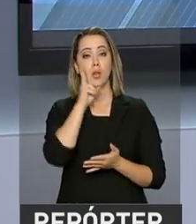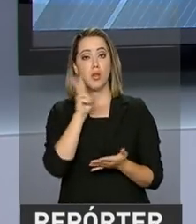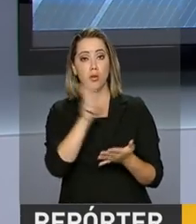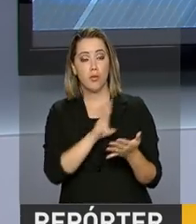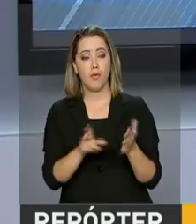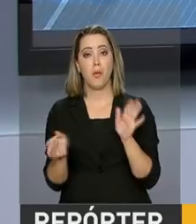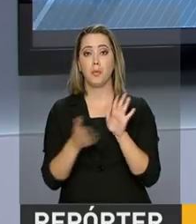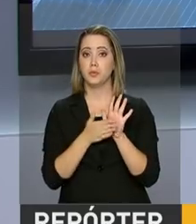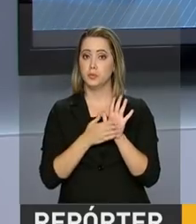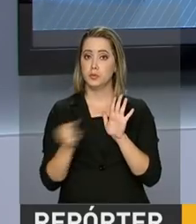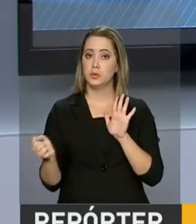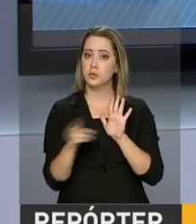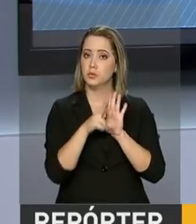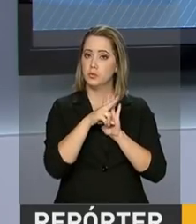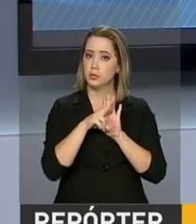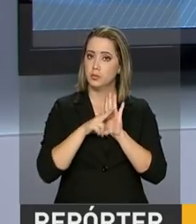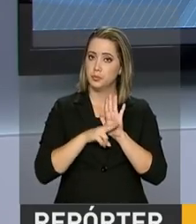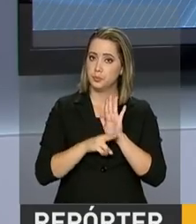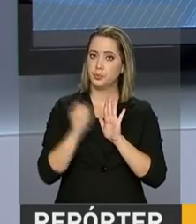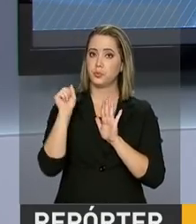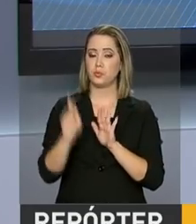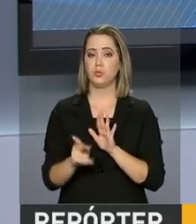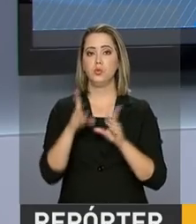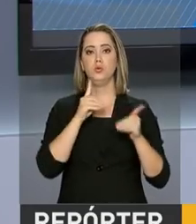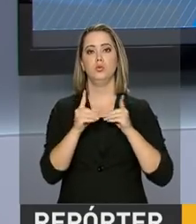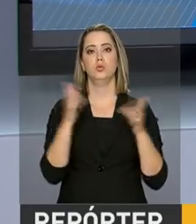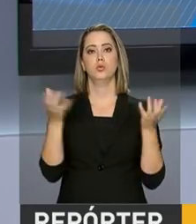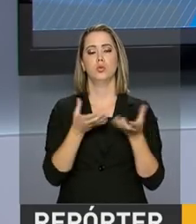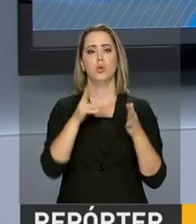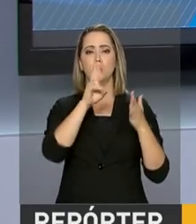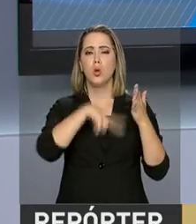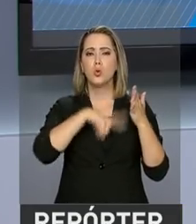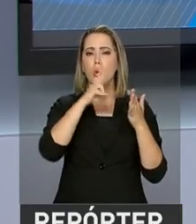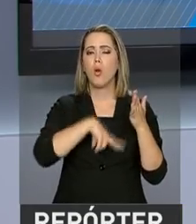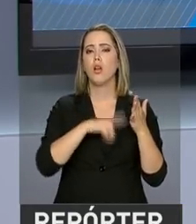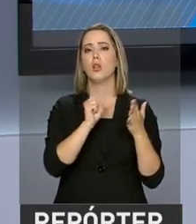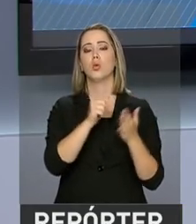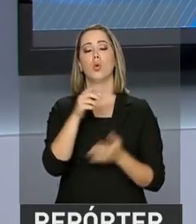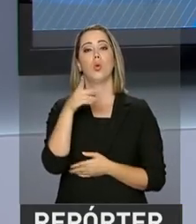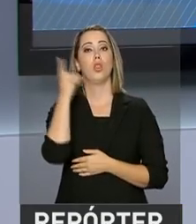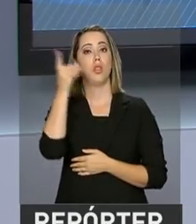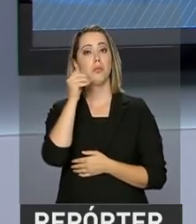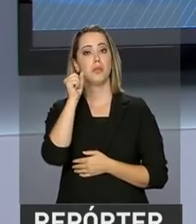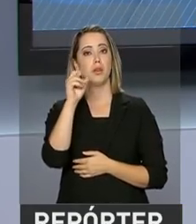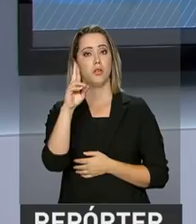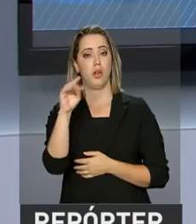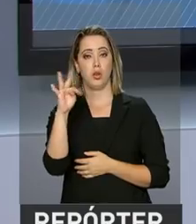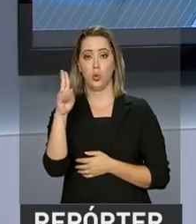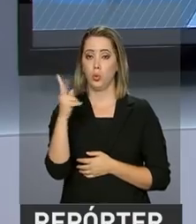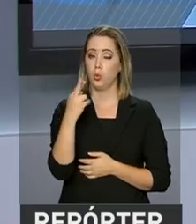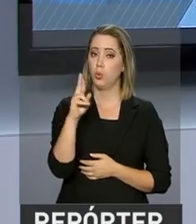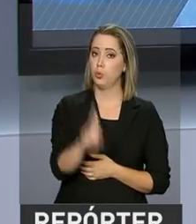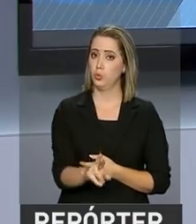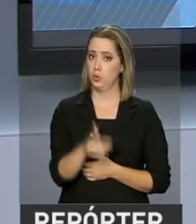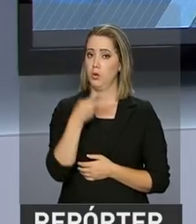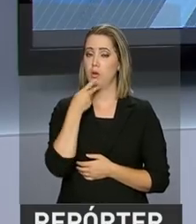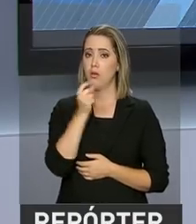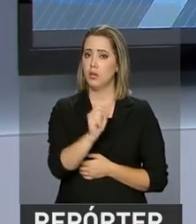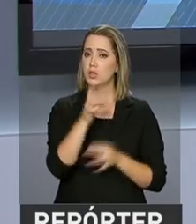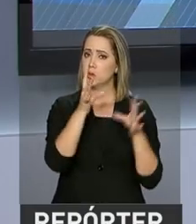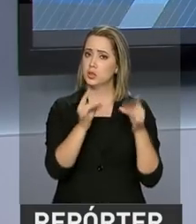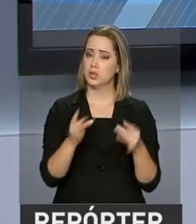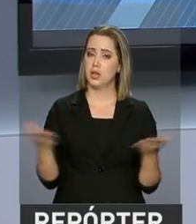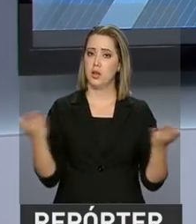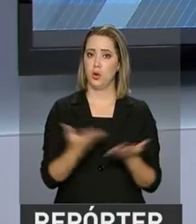a proposta de reforma da Previdência discute hoje o parecer do relator, deputado Arthur Maia. Quem tem os detalhes ao vivo, direto da